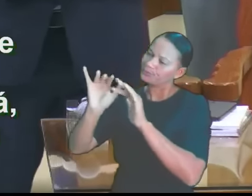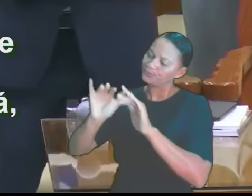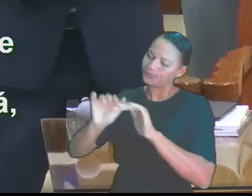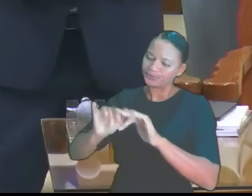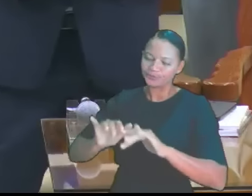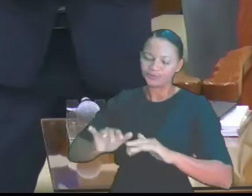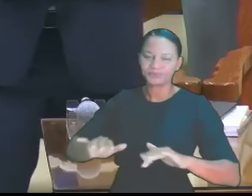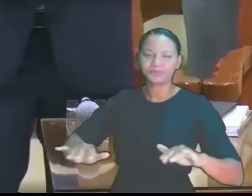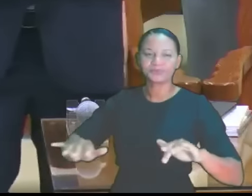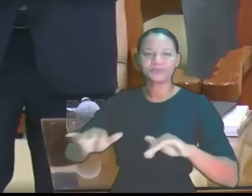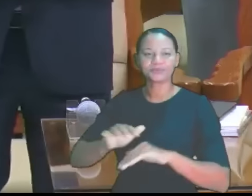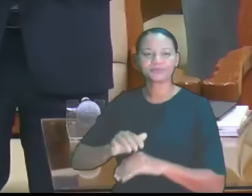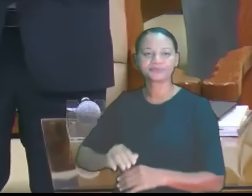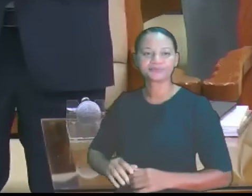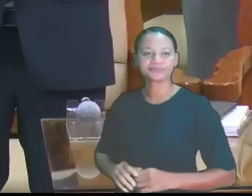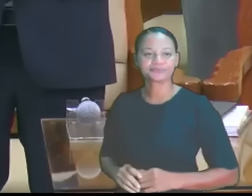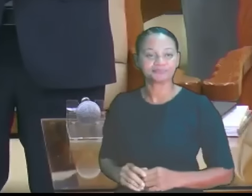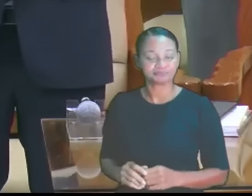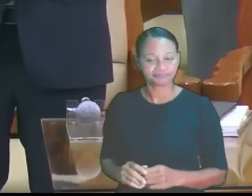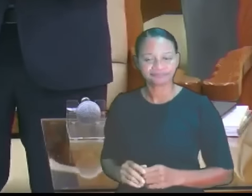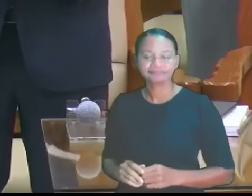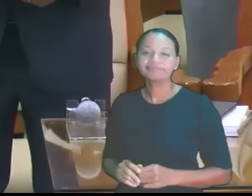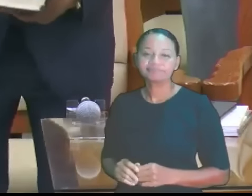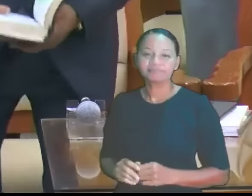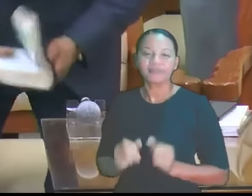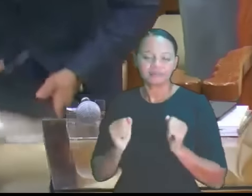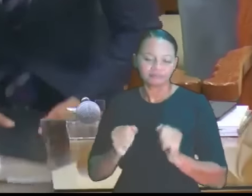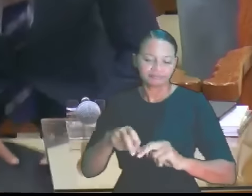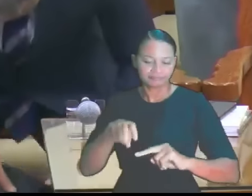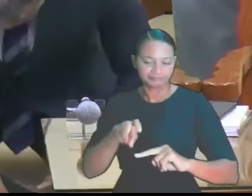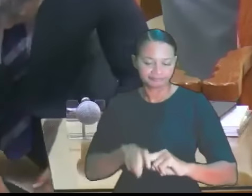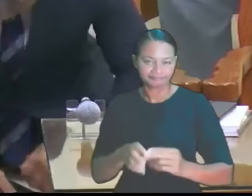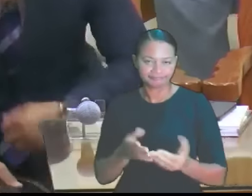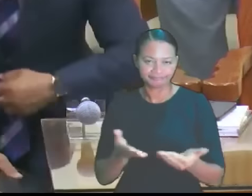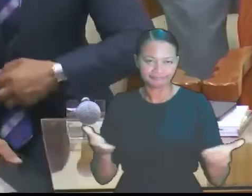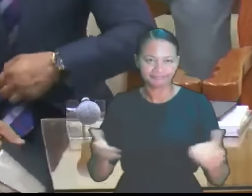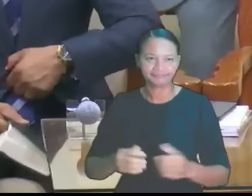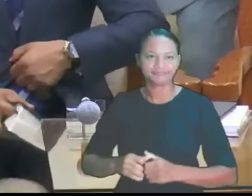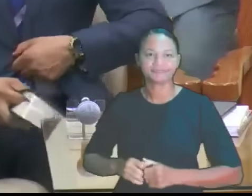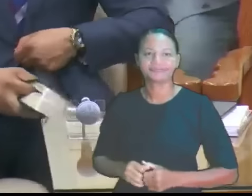terra. Podei tomar assento.